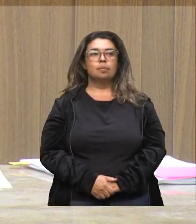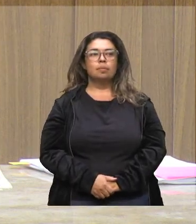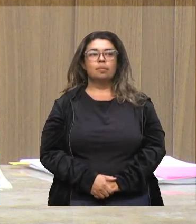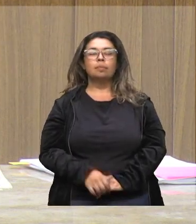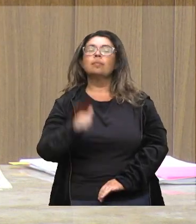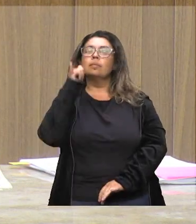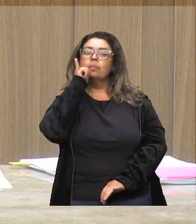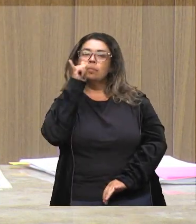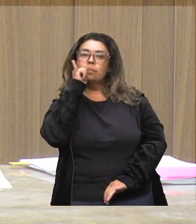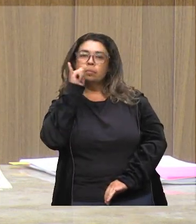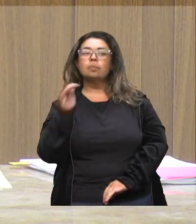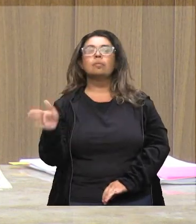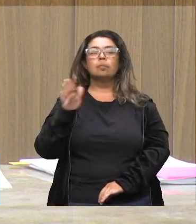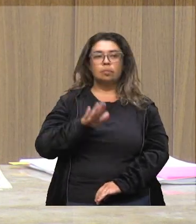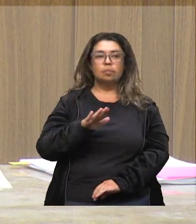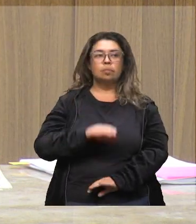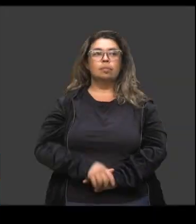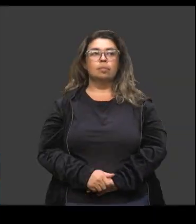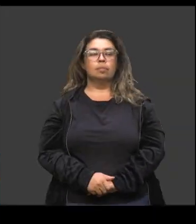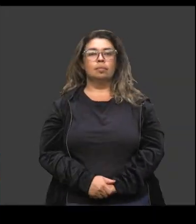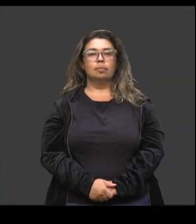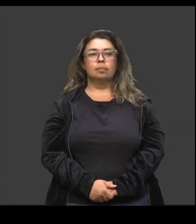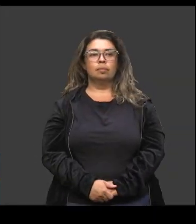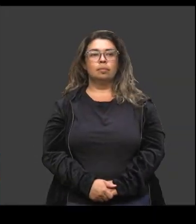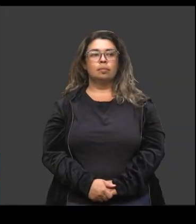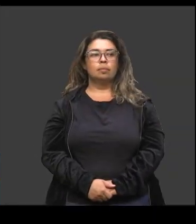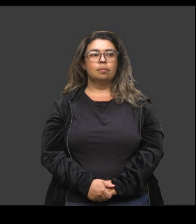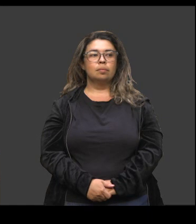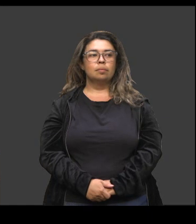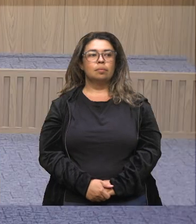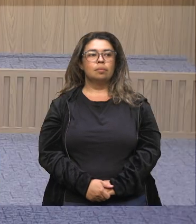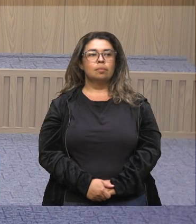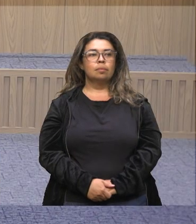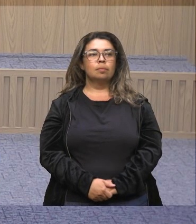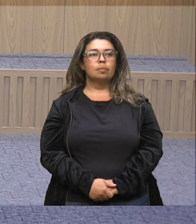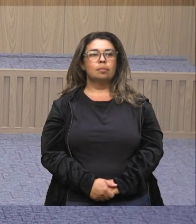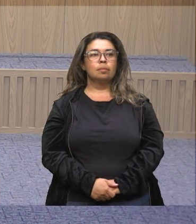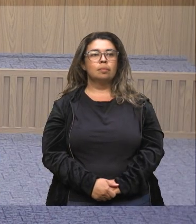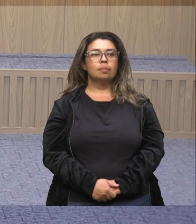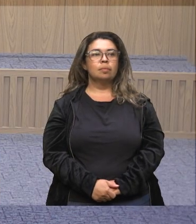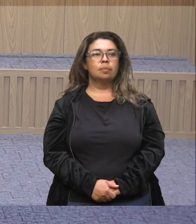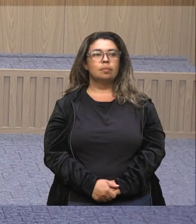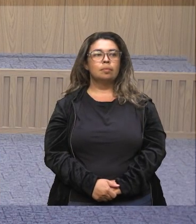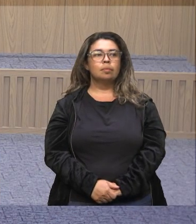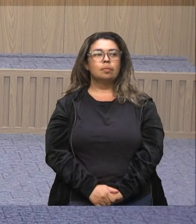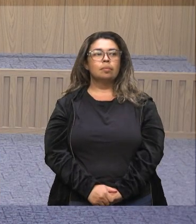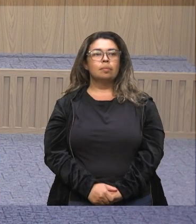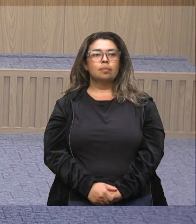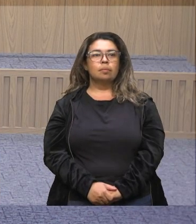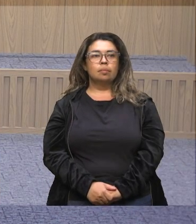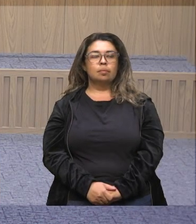de registrar minha presença, já fiz aqui no painel também. Obrigado. Presença registrada.